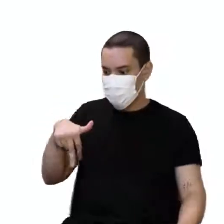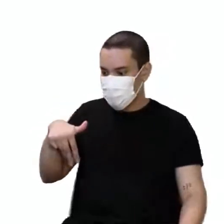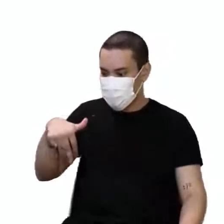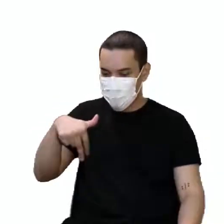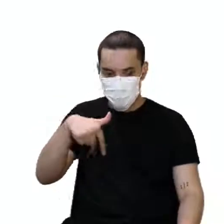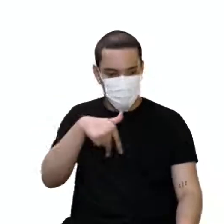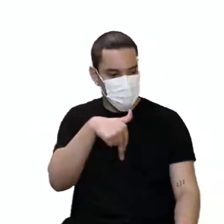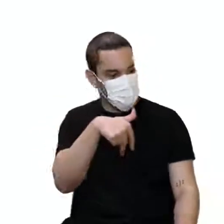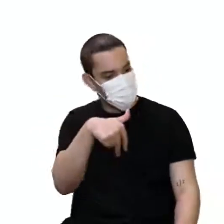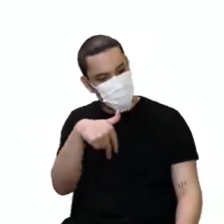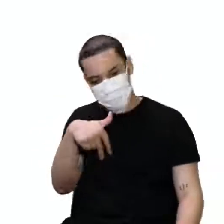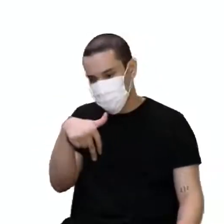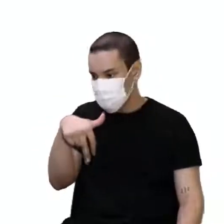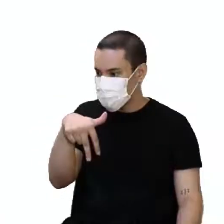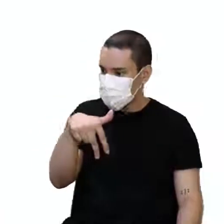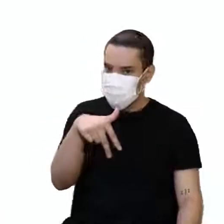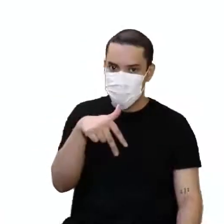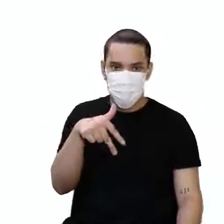aí eles vão